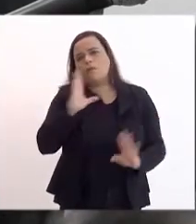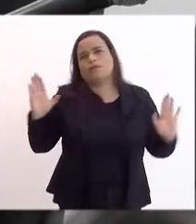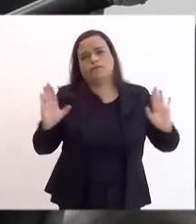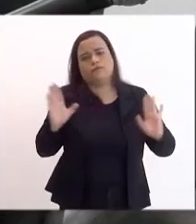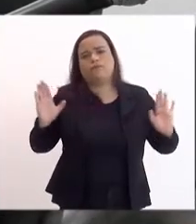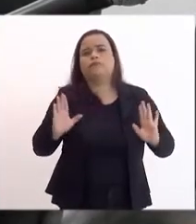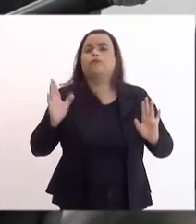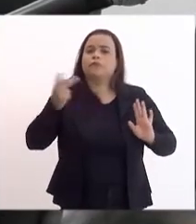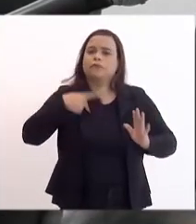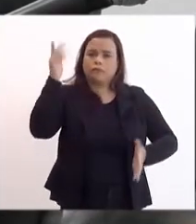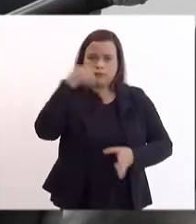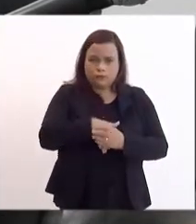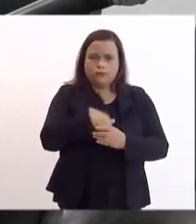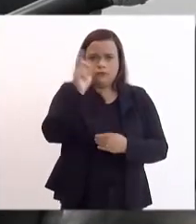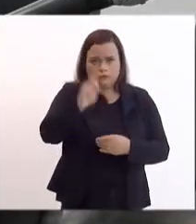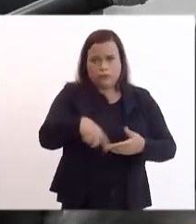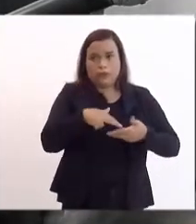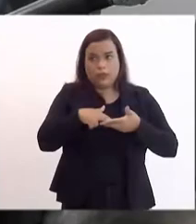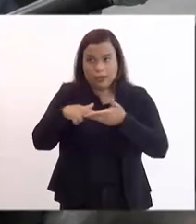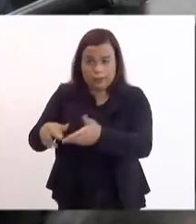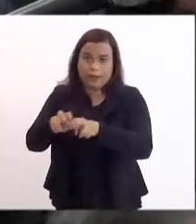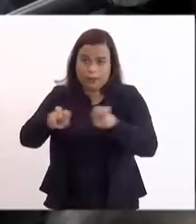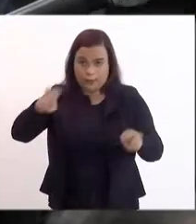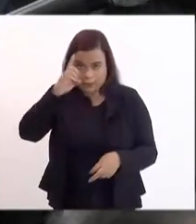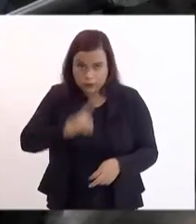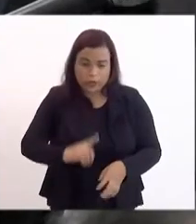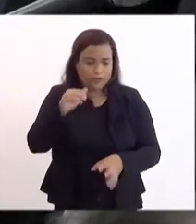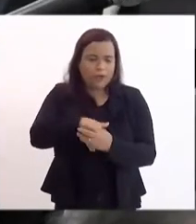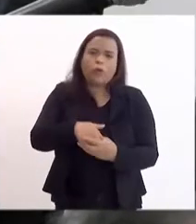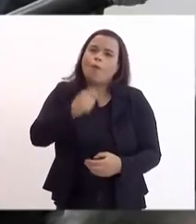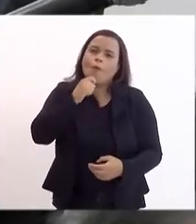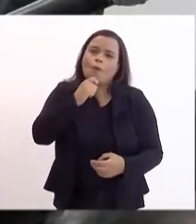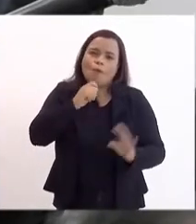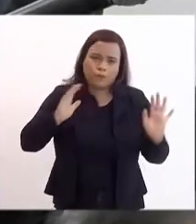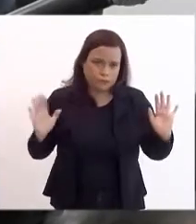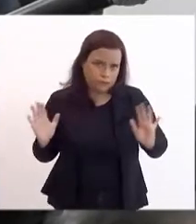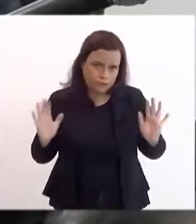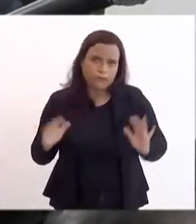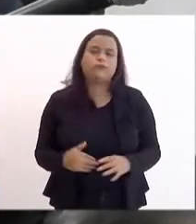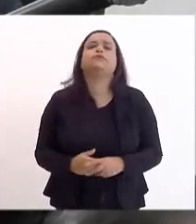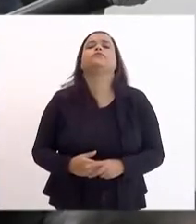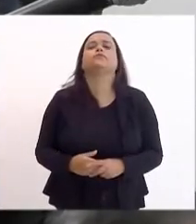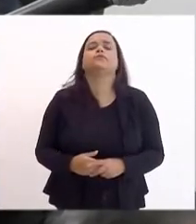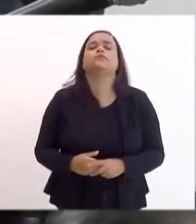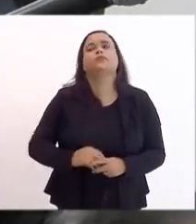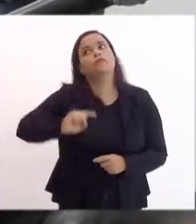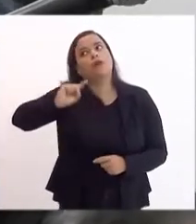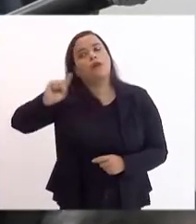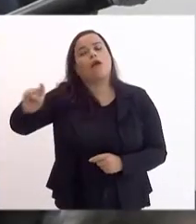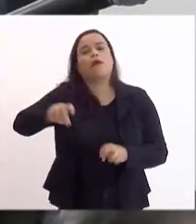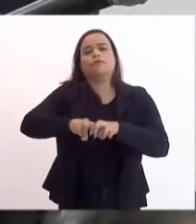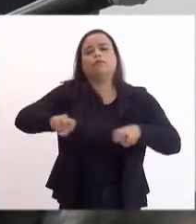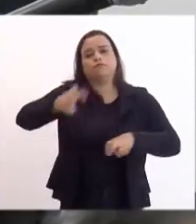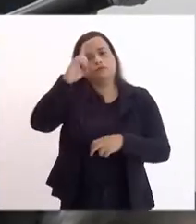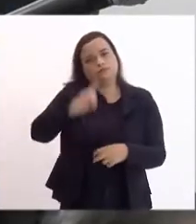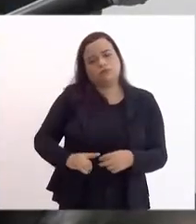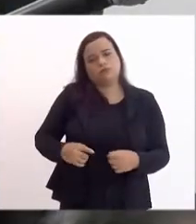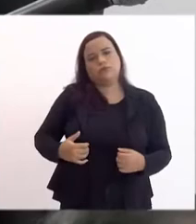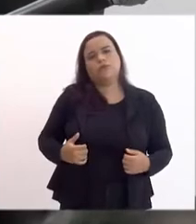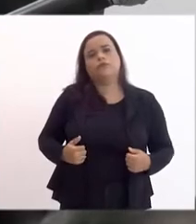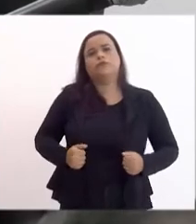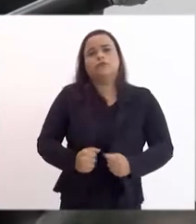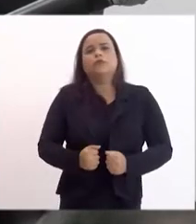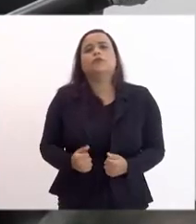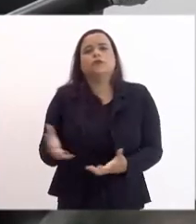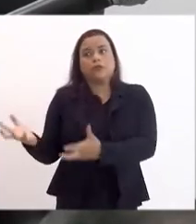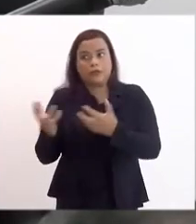será encaminhar a mesa diretora, sem voto, sem o meu voto, não. E na mesa diretora, que eu